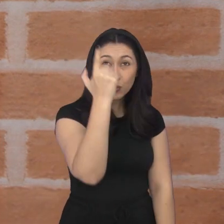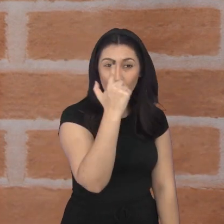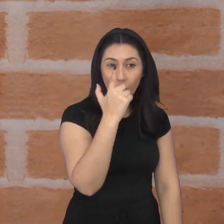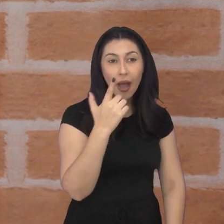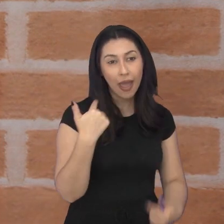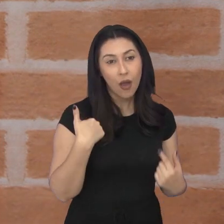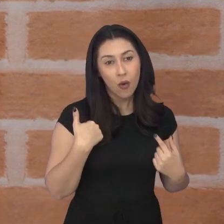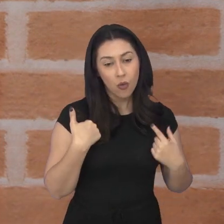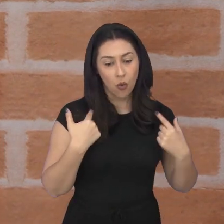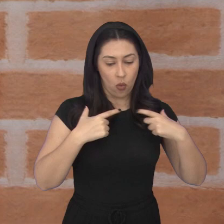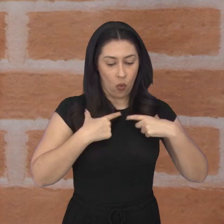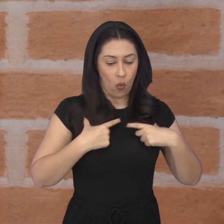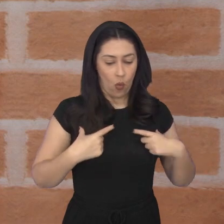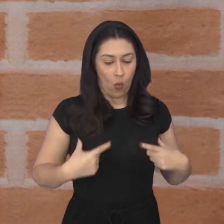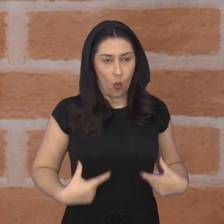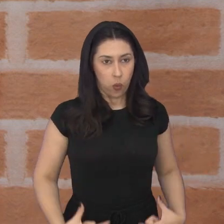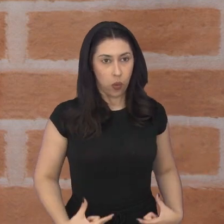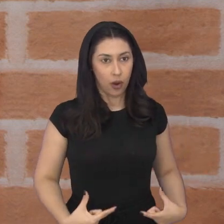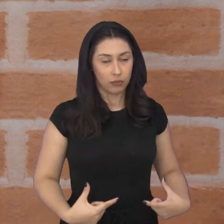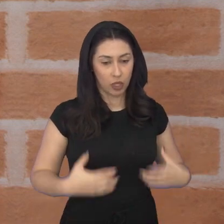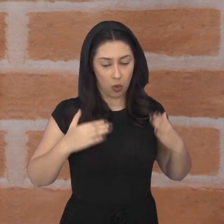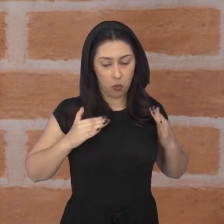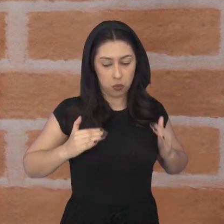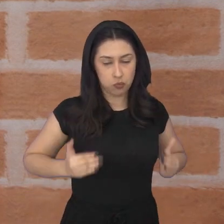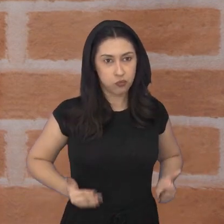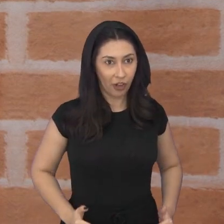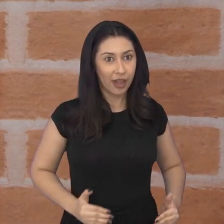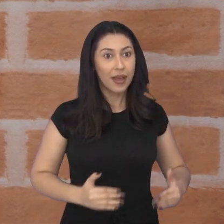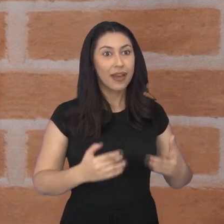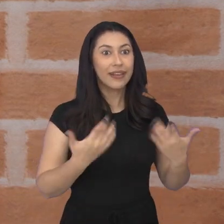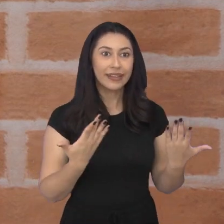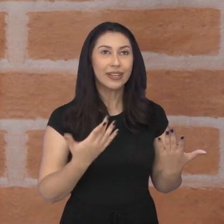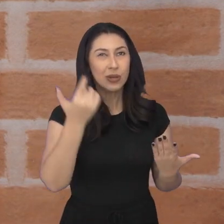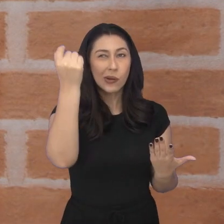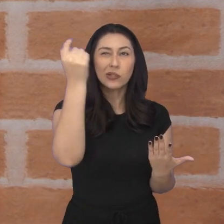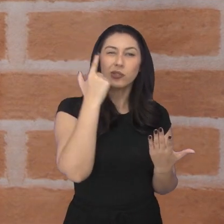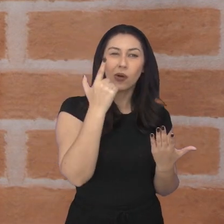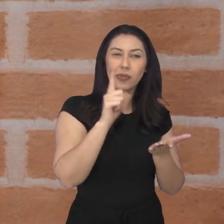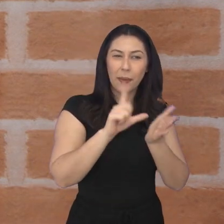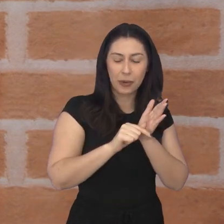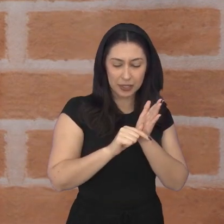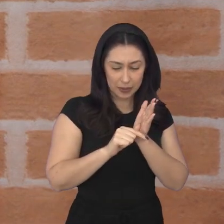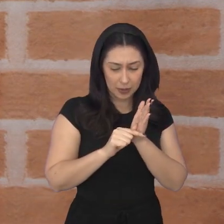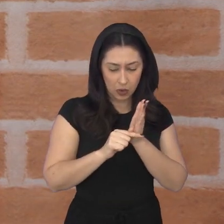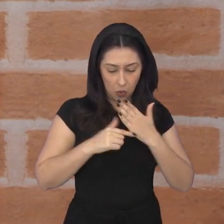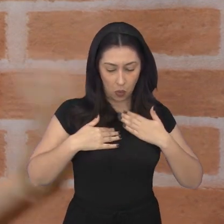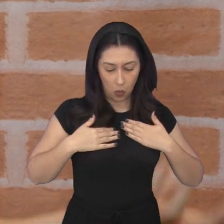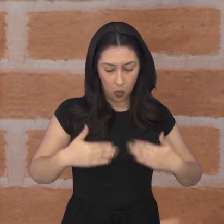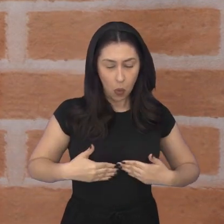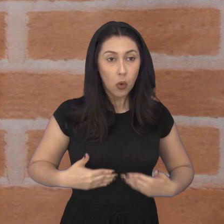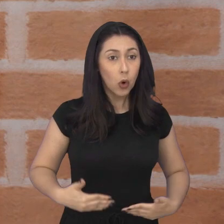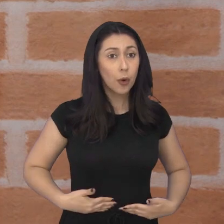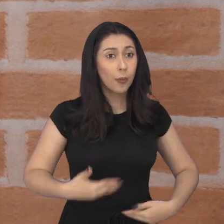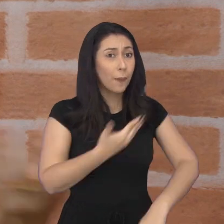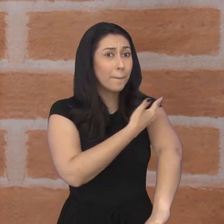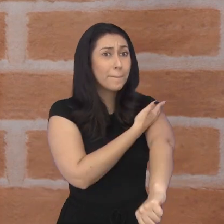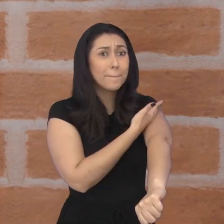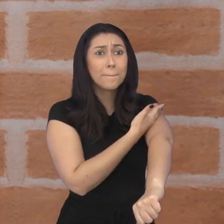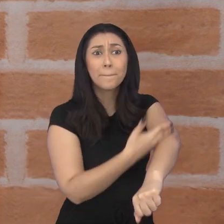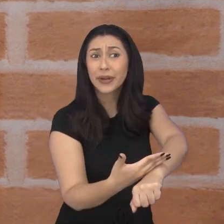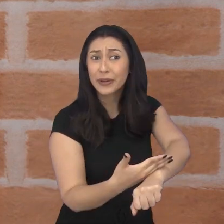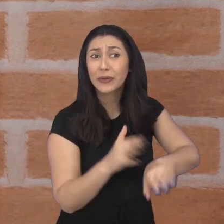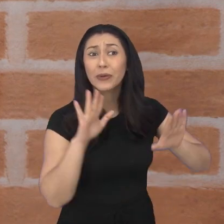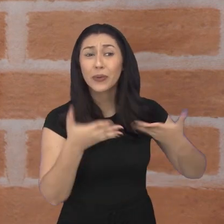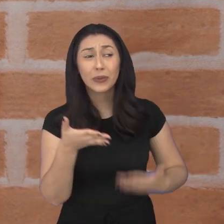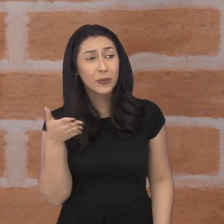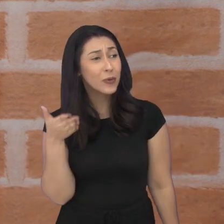nadava de maiô, eu me bronzeava com uma marca de maiô. E eu estava desconfortável com isso. Eu falei assim, ia sempre a gente pertinho do litoral, descia sempre pra